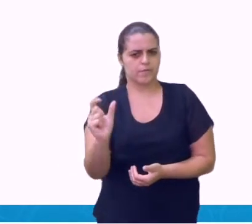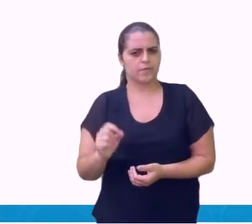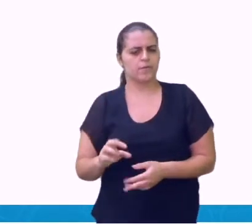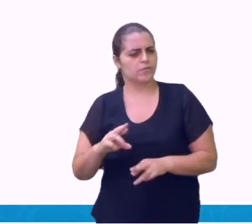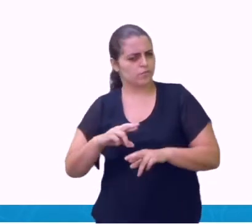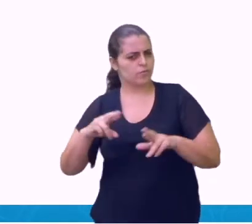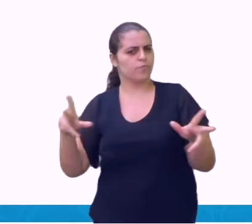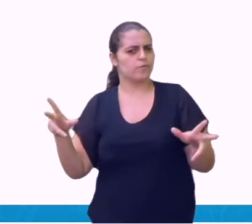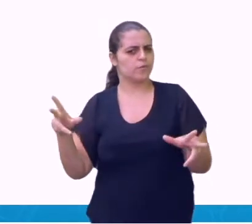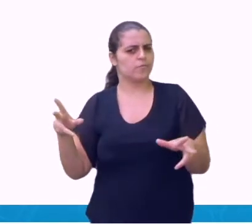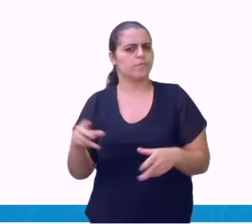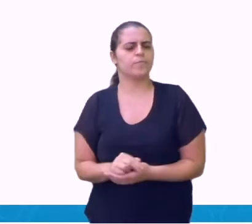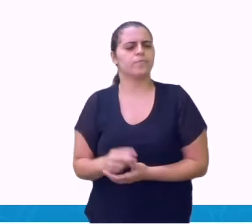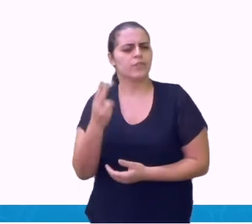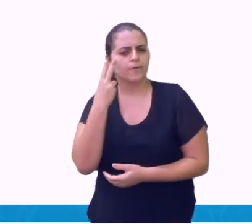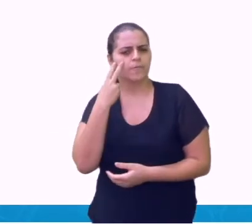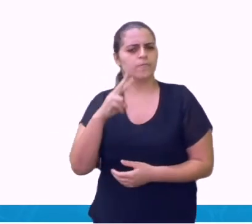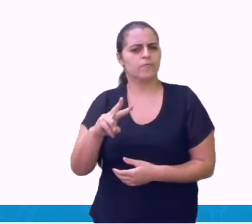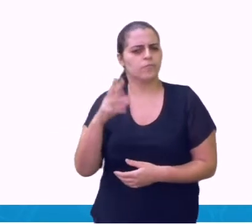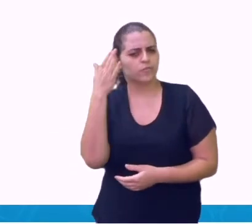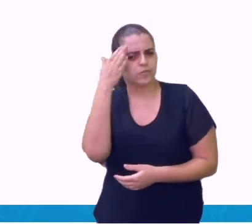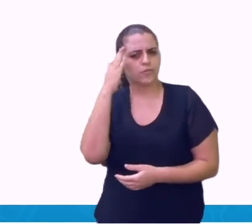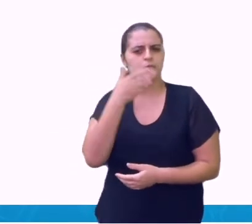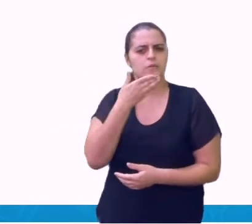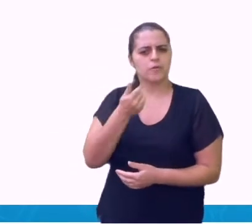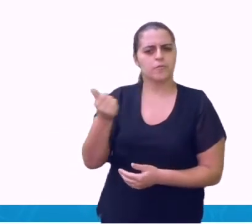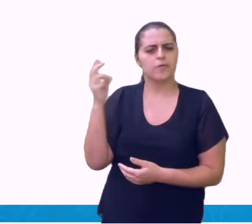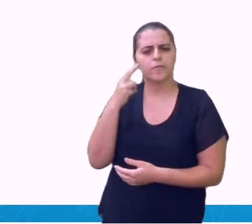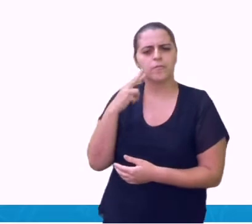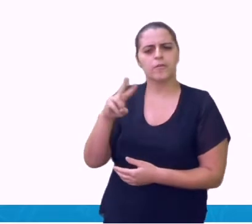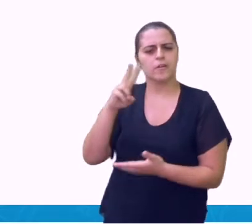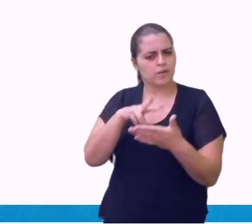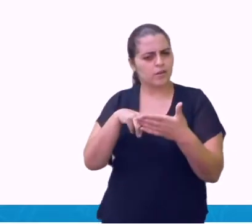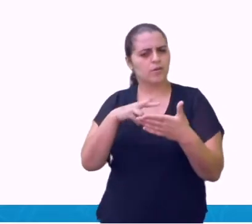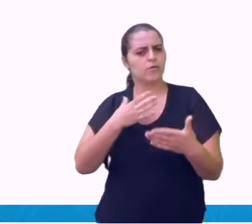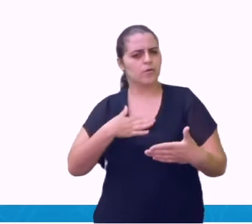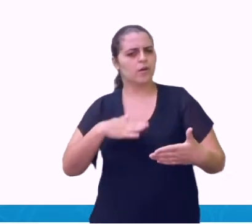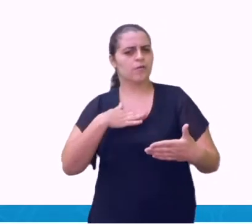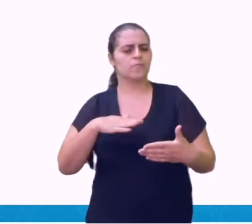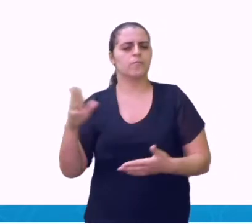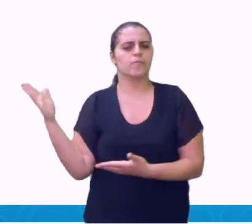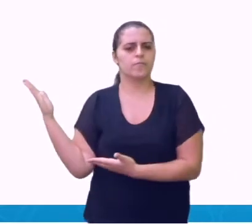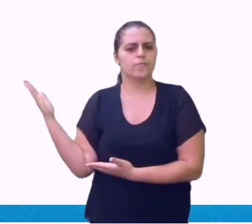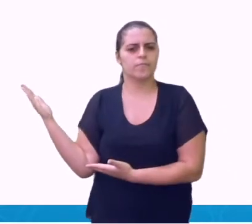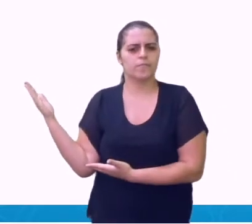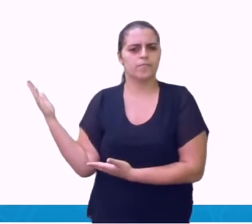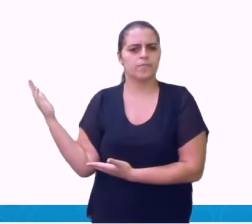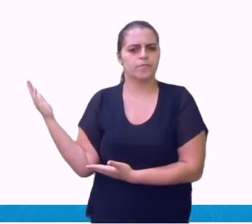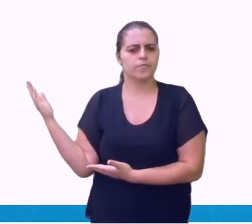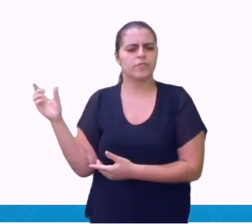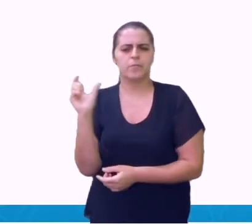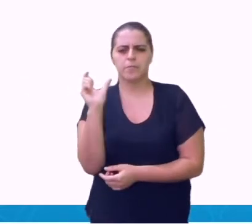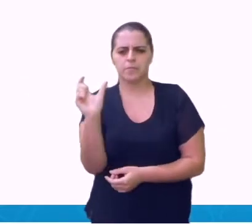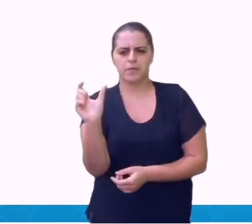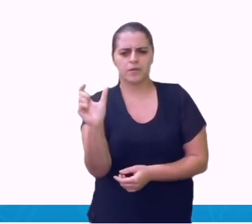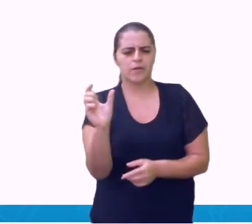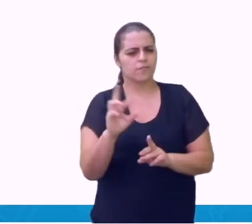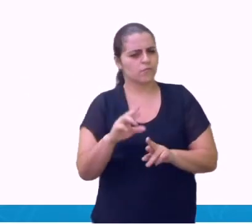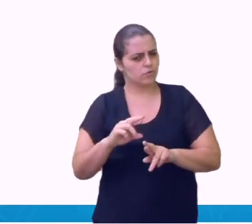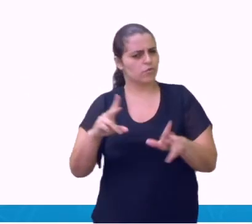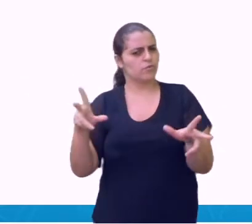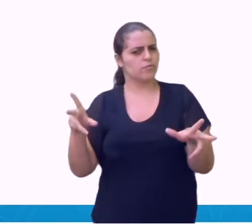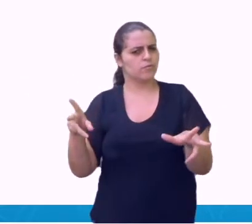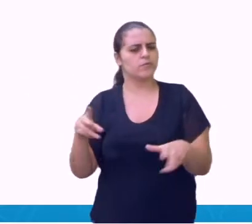bem diferentes. Analisa para vocês verem. Lê novamente. Né? São palavras